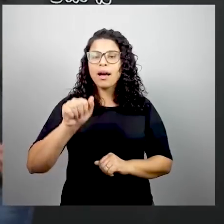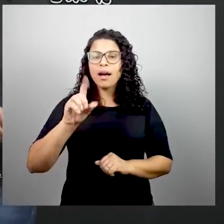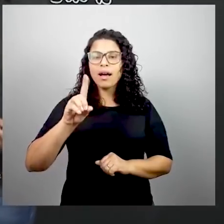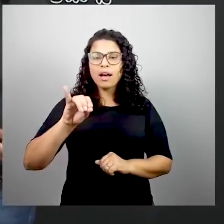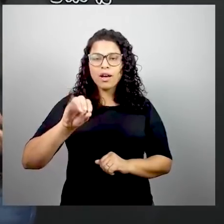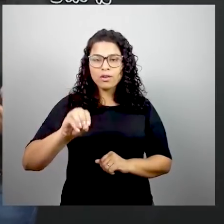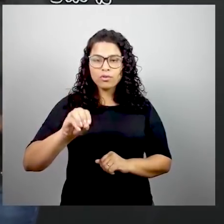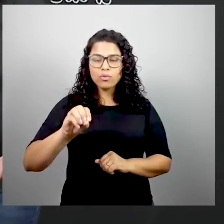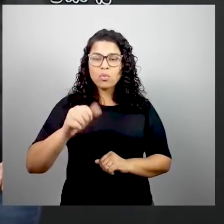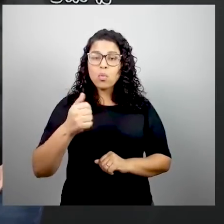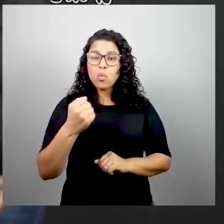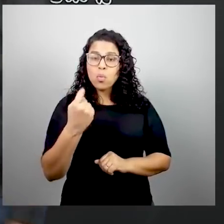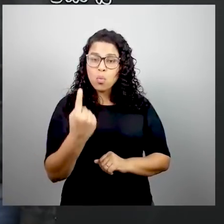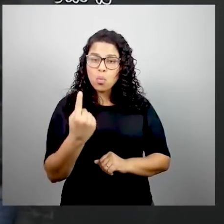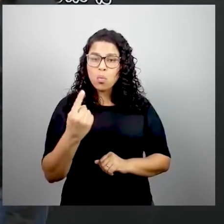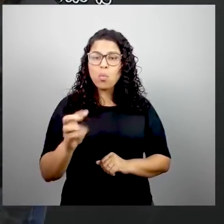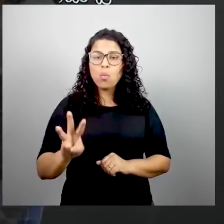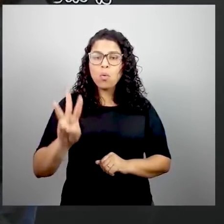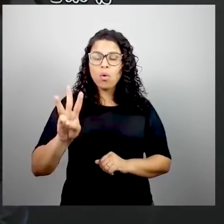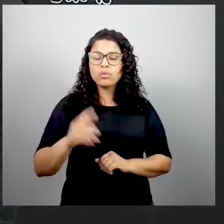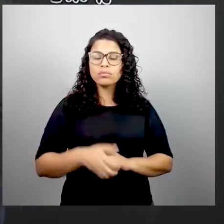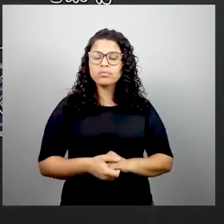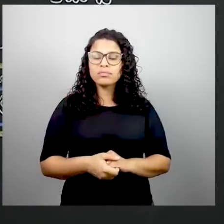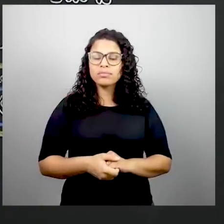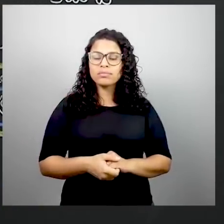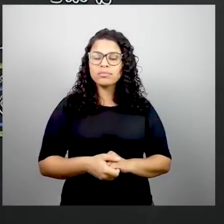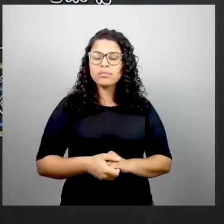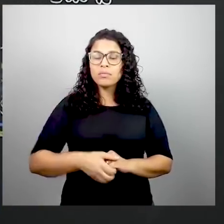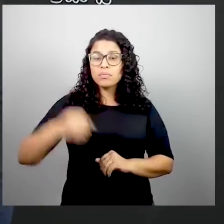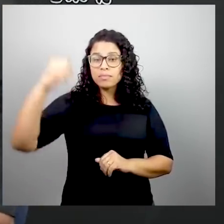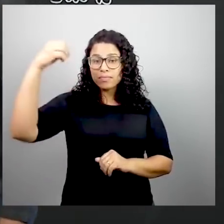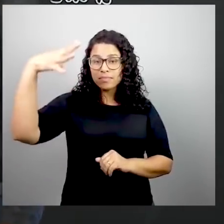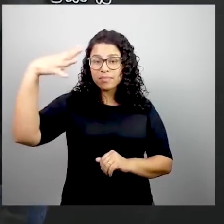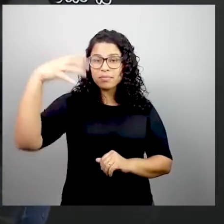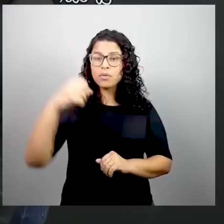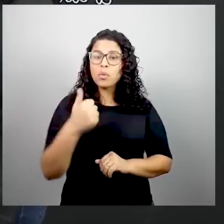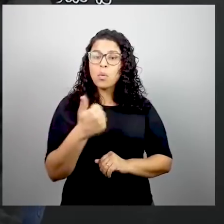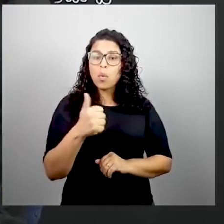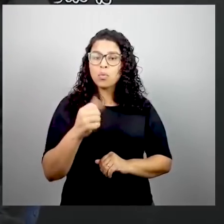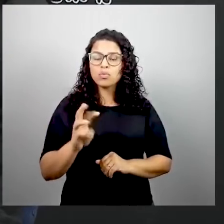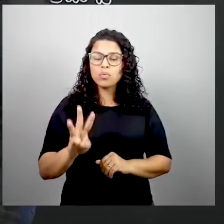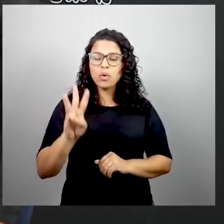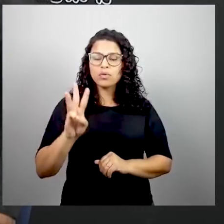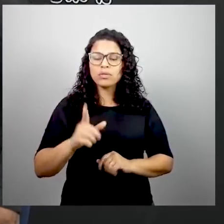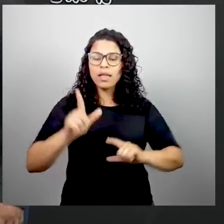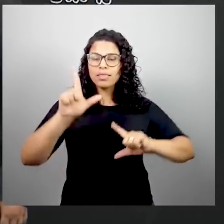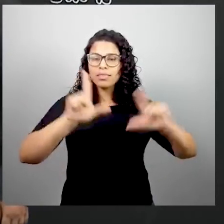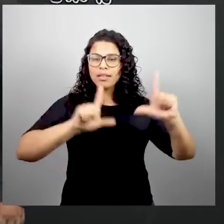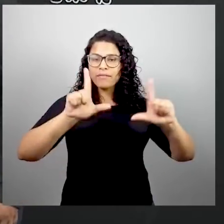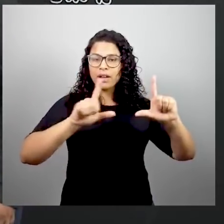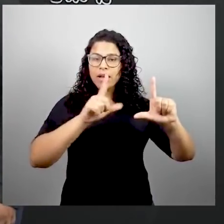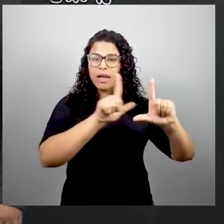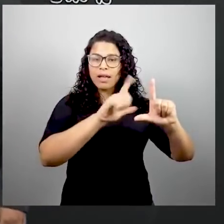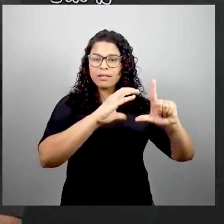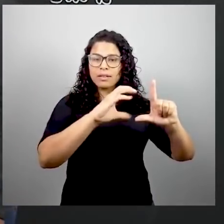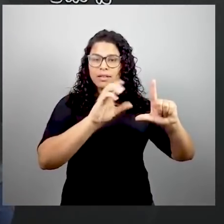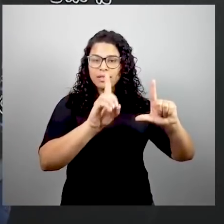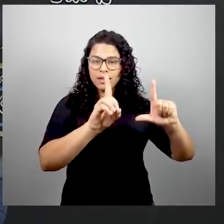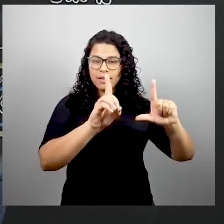uma potência de 1 watt, uma lâmpada, 11 watts, televisores, um LCD